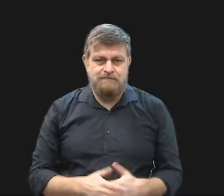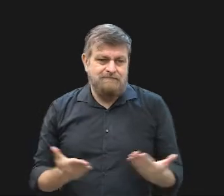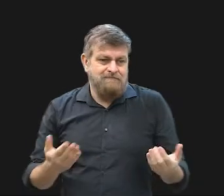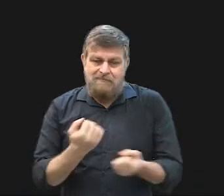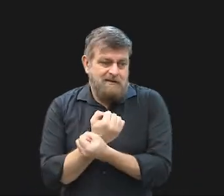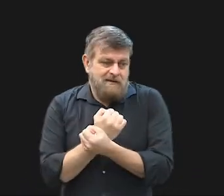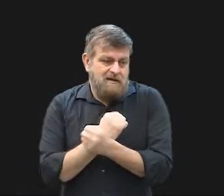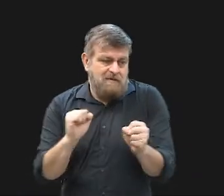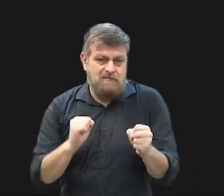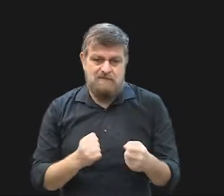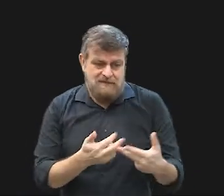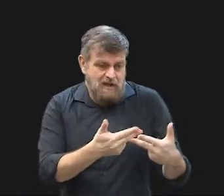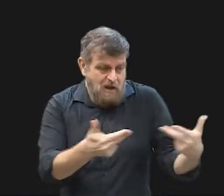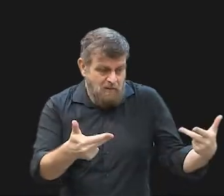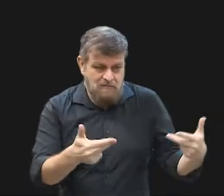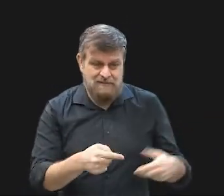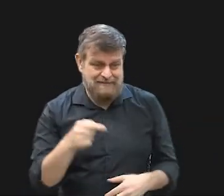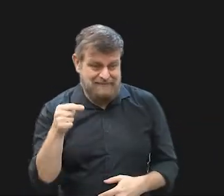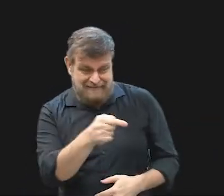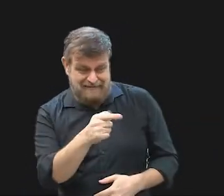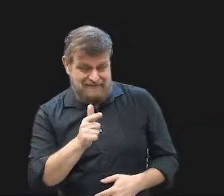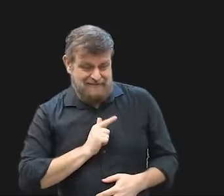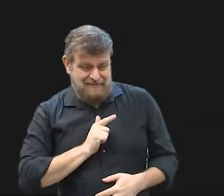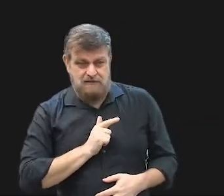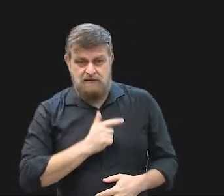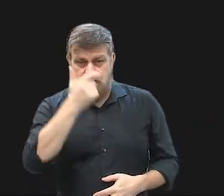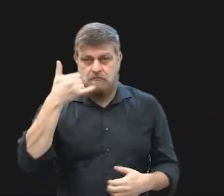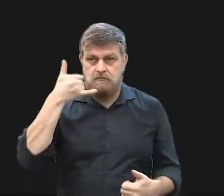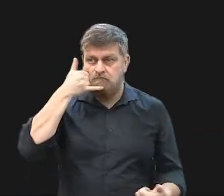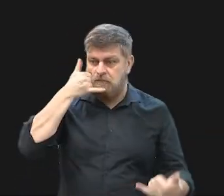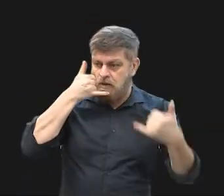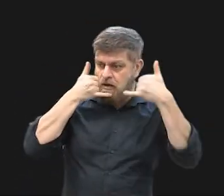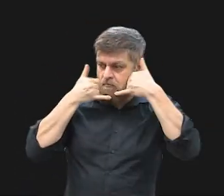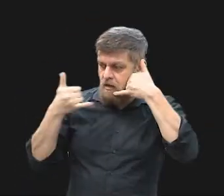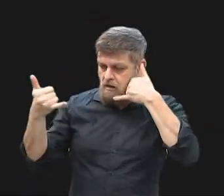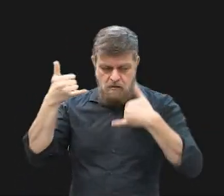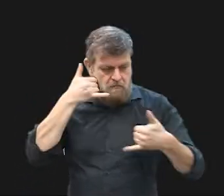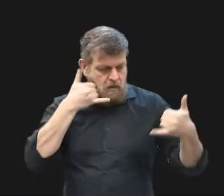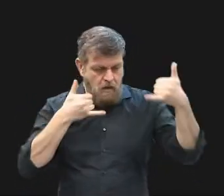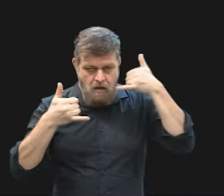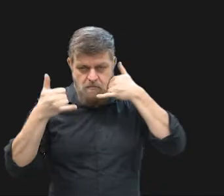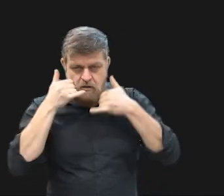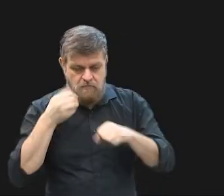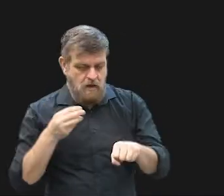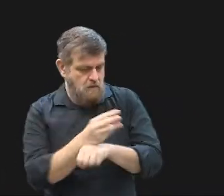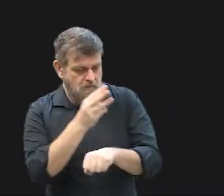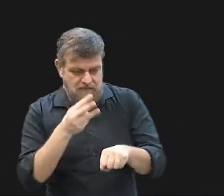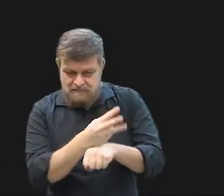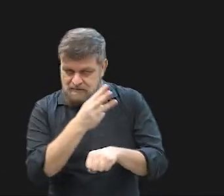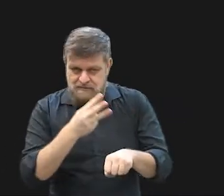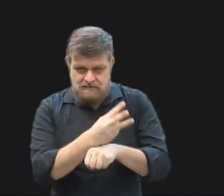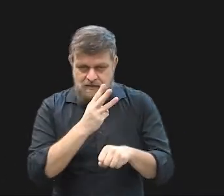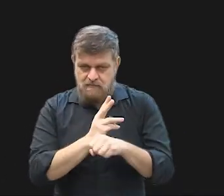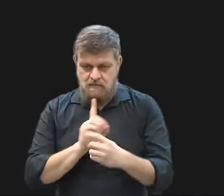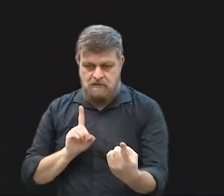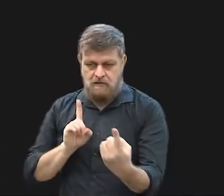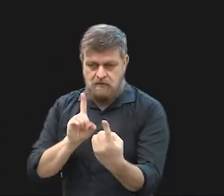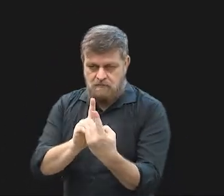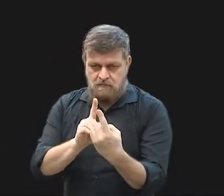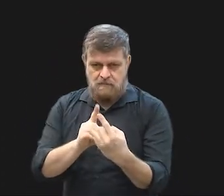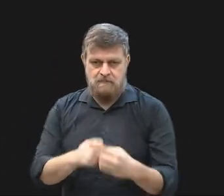em qualquer coisa, né? Acho que eu atendendo o telefone, eu respondendo um WhatsApp, eu me encontrando de